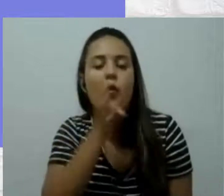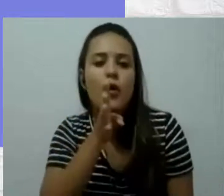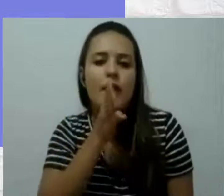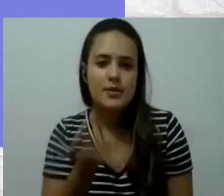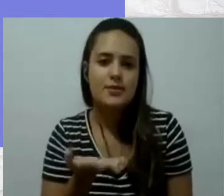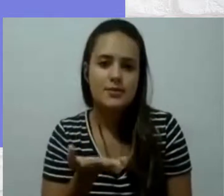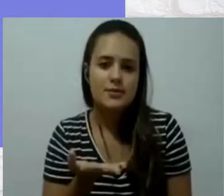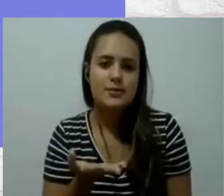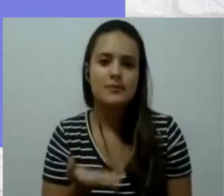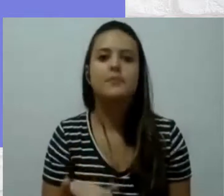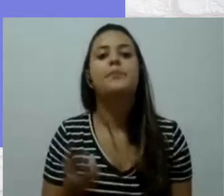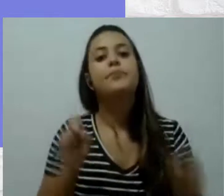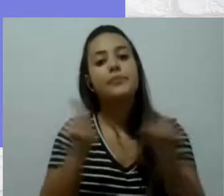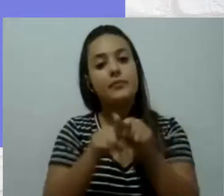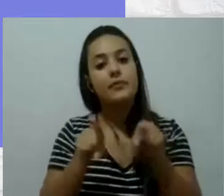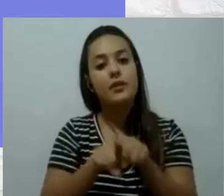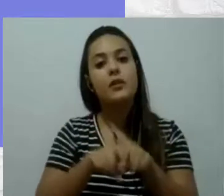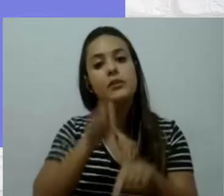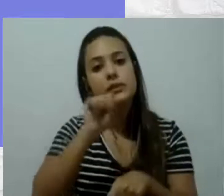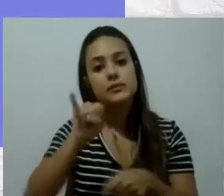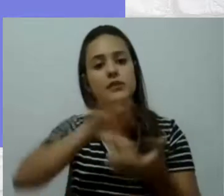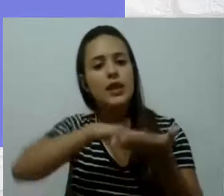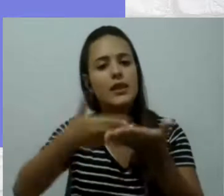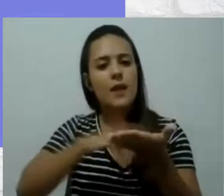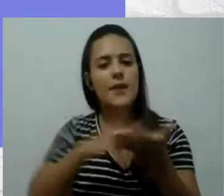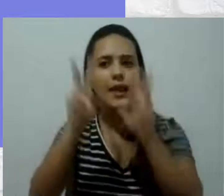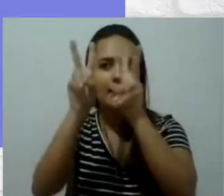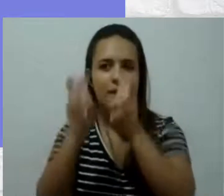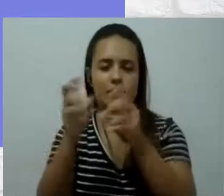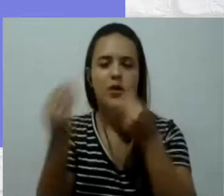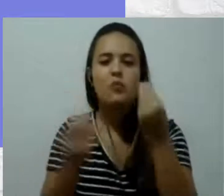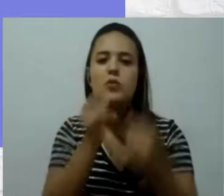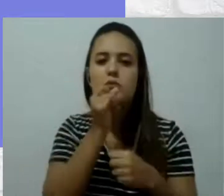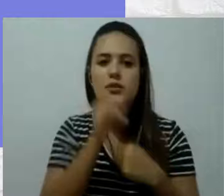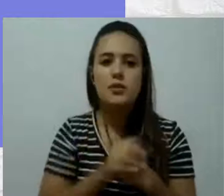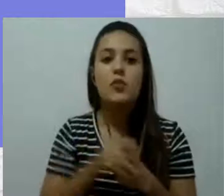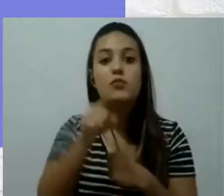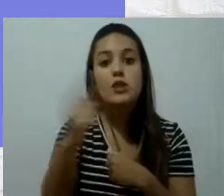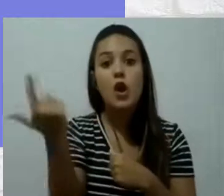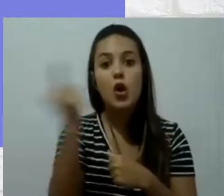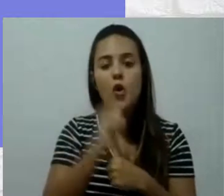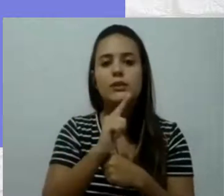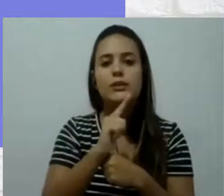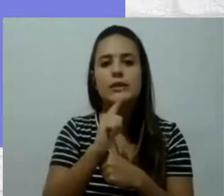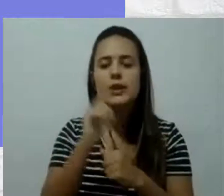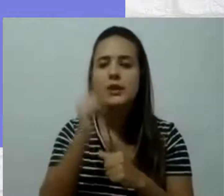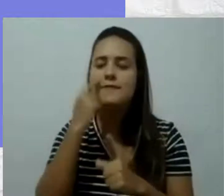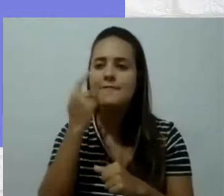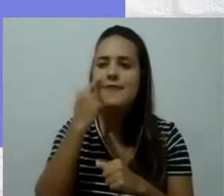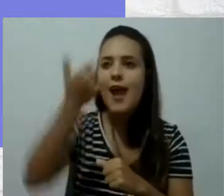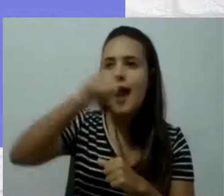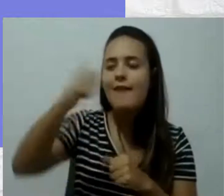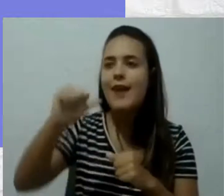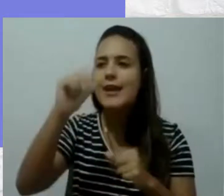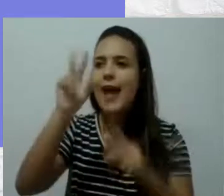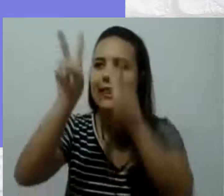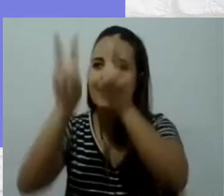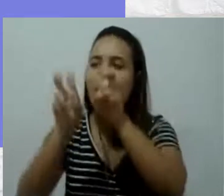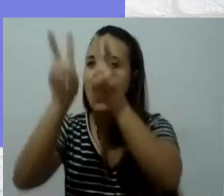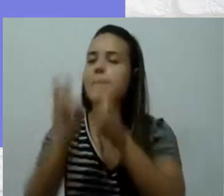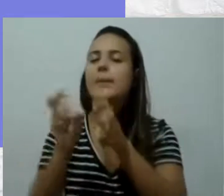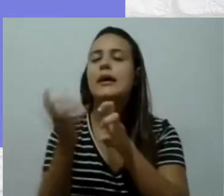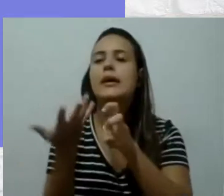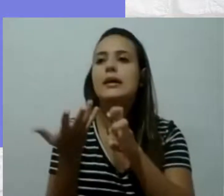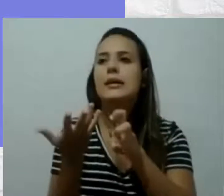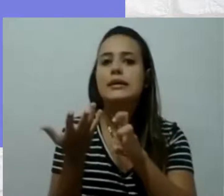que você está falando. E também se você soube interpretar bem o tema. Como assim? Você soube delimitar o tema da